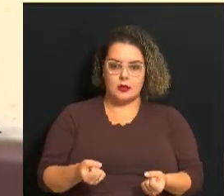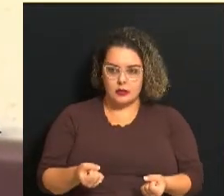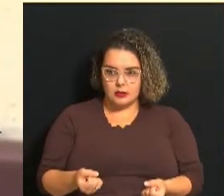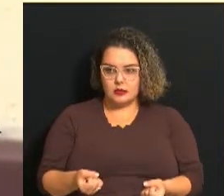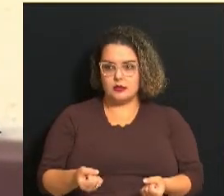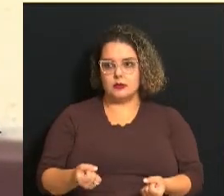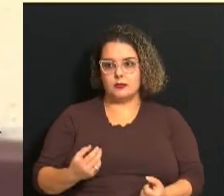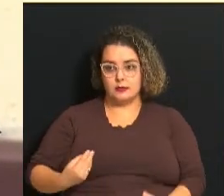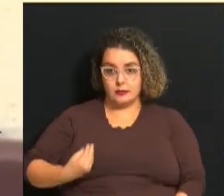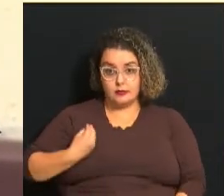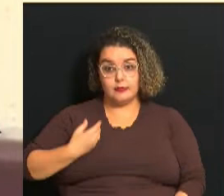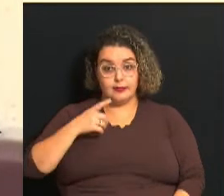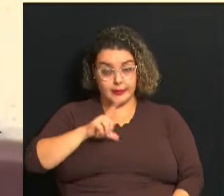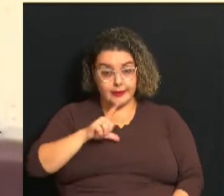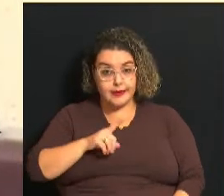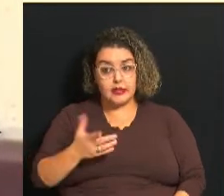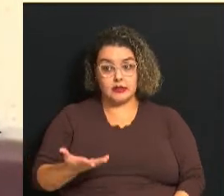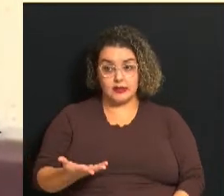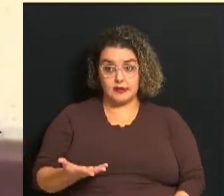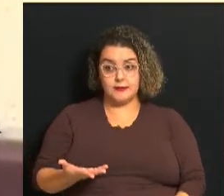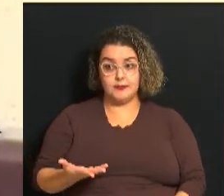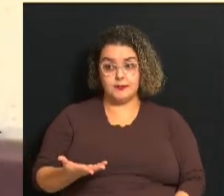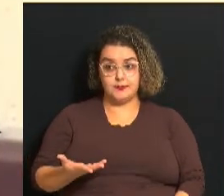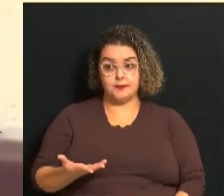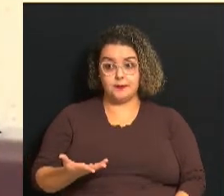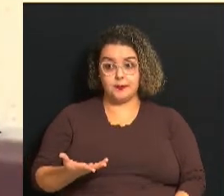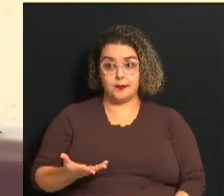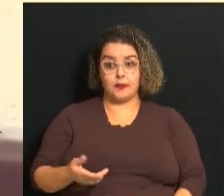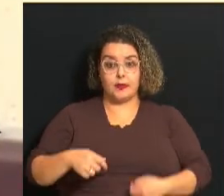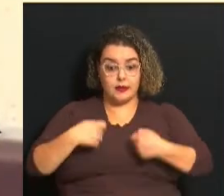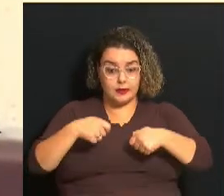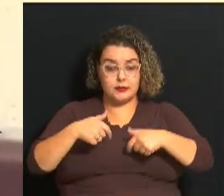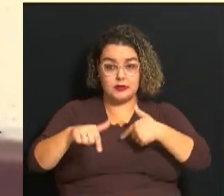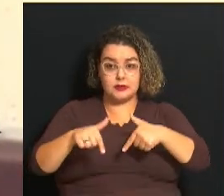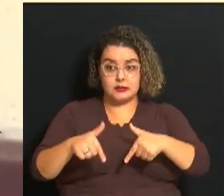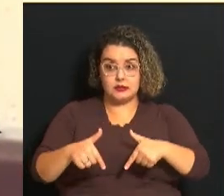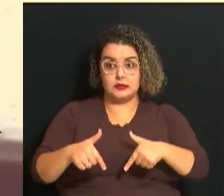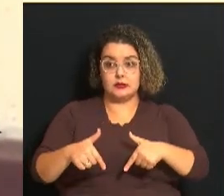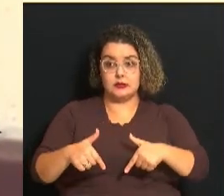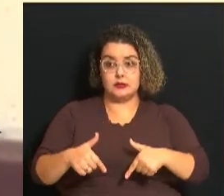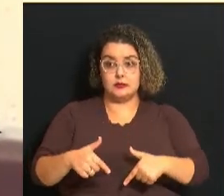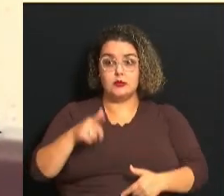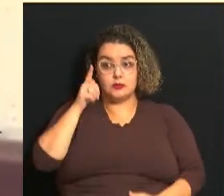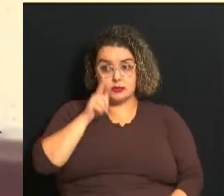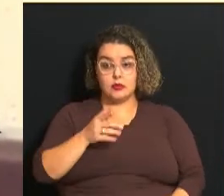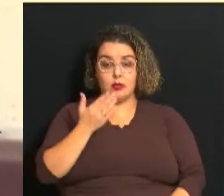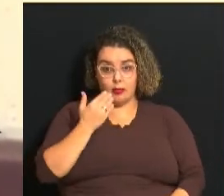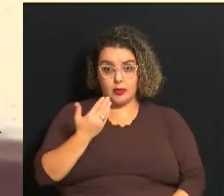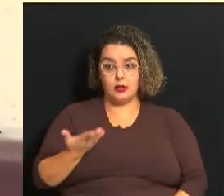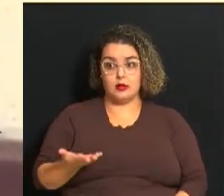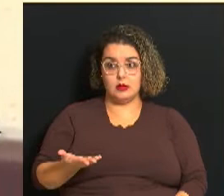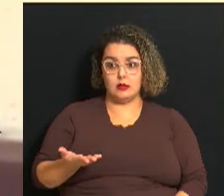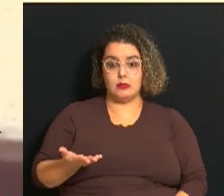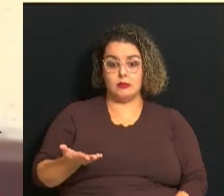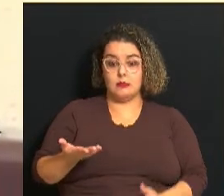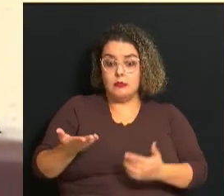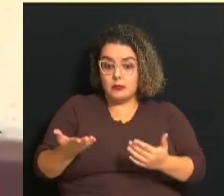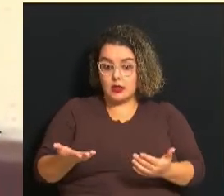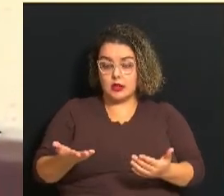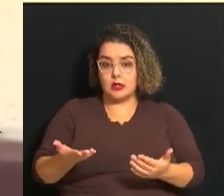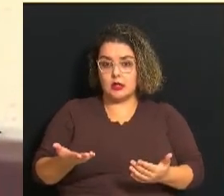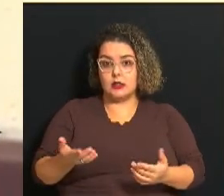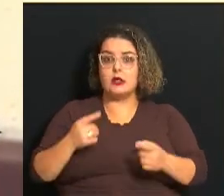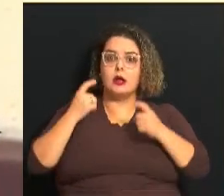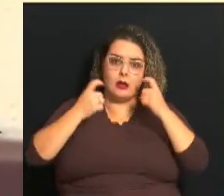da Sobrevivência é ele tem essa necessidade de trabalhar de ter uma renda para poder comer mas a gente sabe que isso isso é